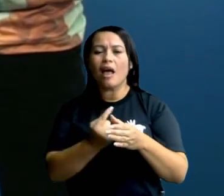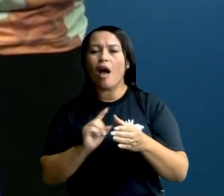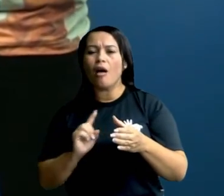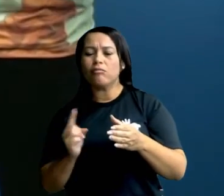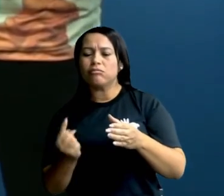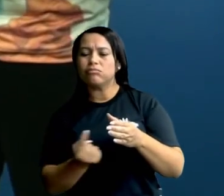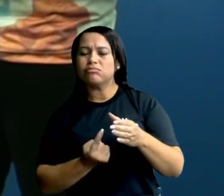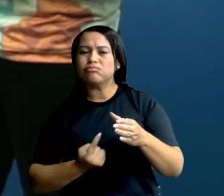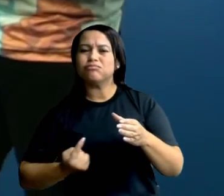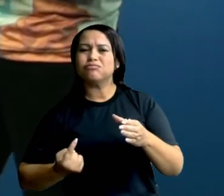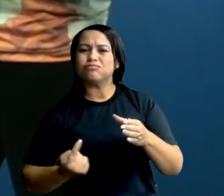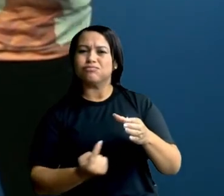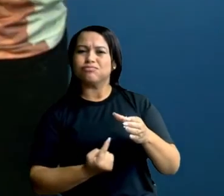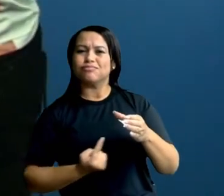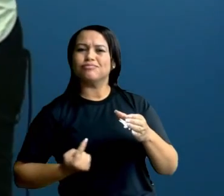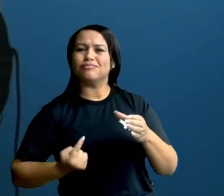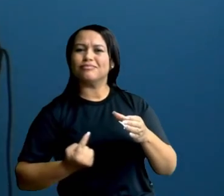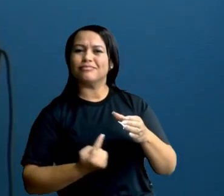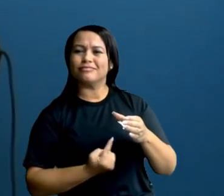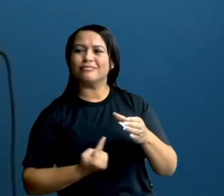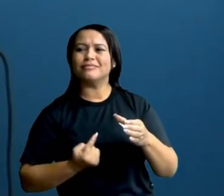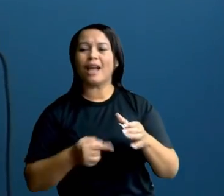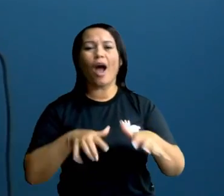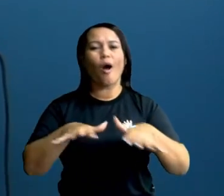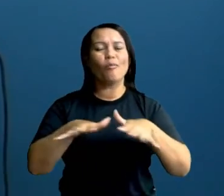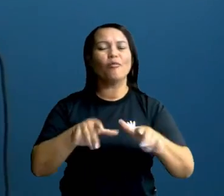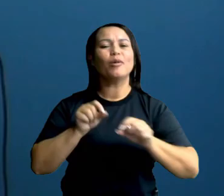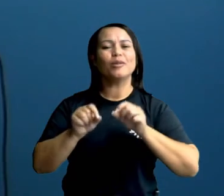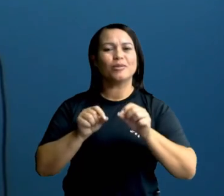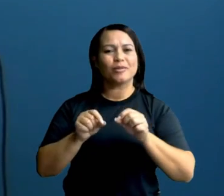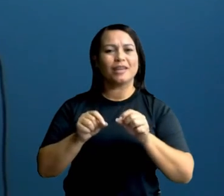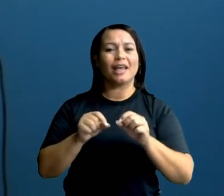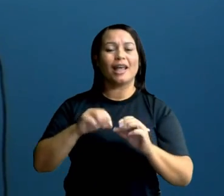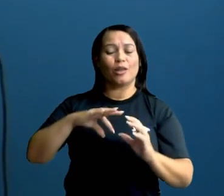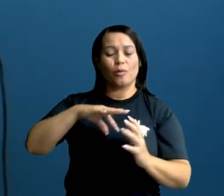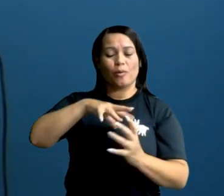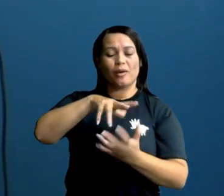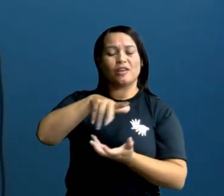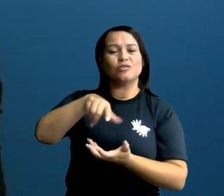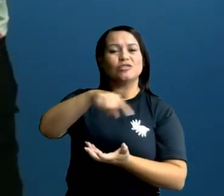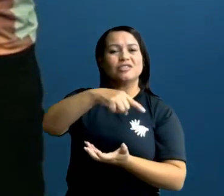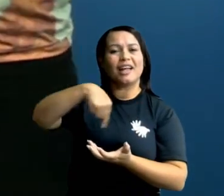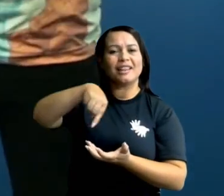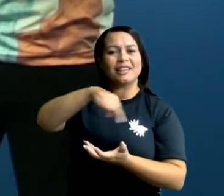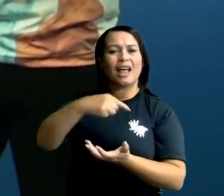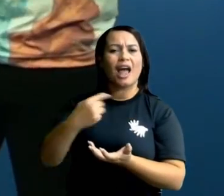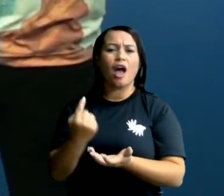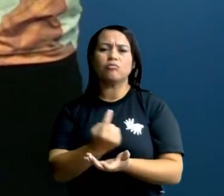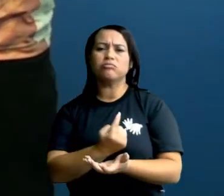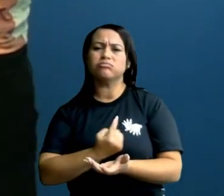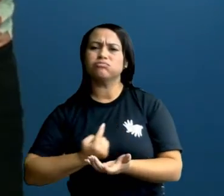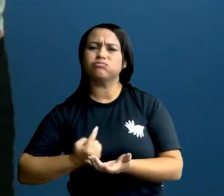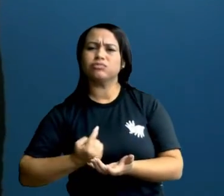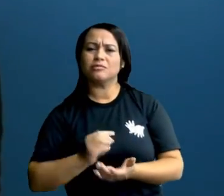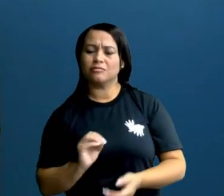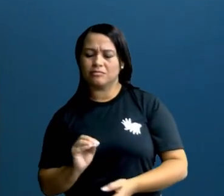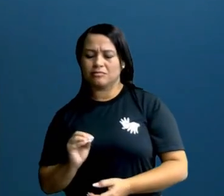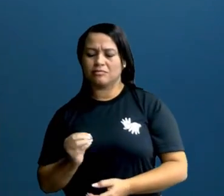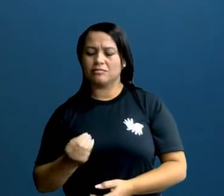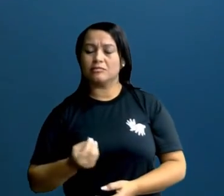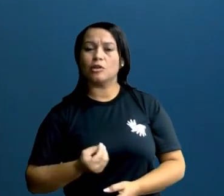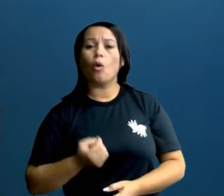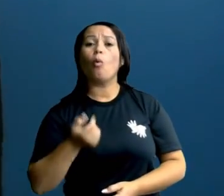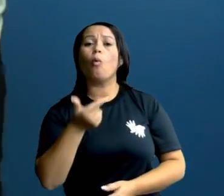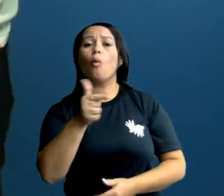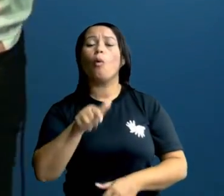peão bêbado, como a gente costuma chamar. Então, esse movimento do eixo da Terra, a gente chama de precessão. O outro movimento